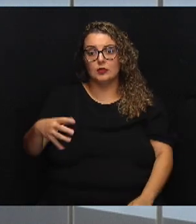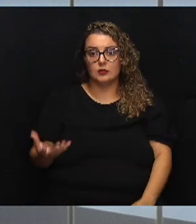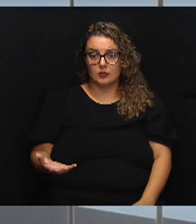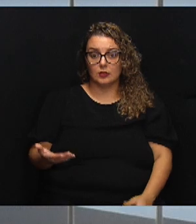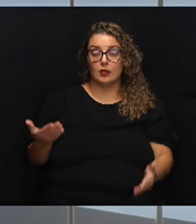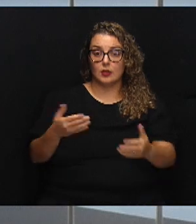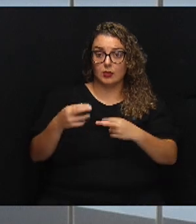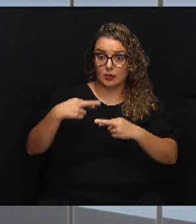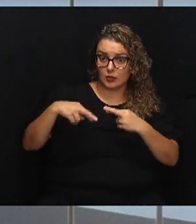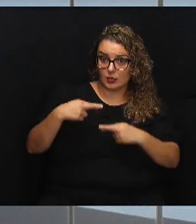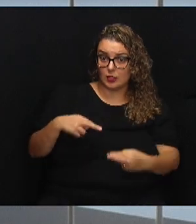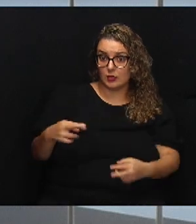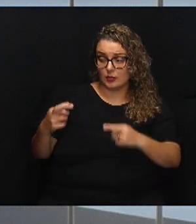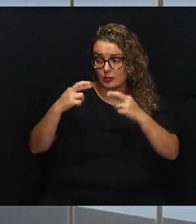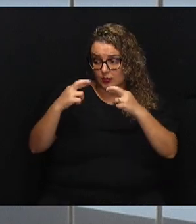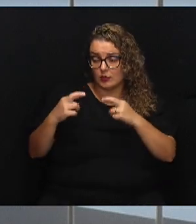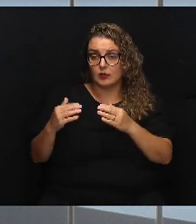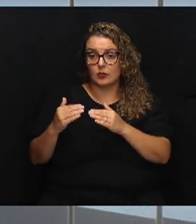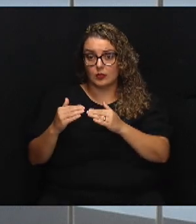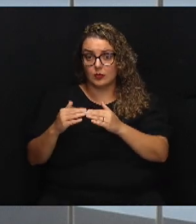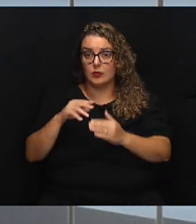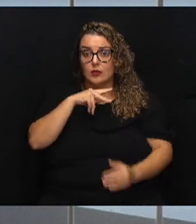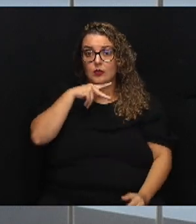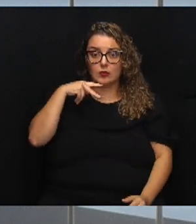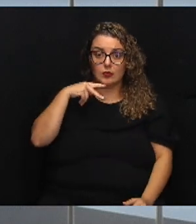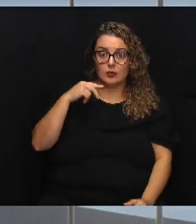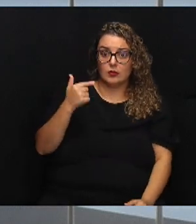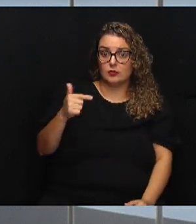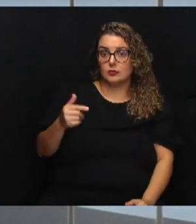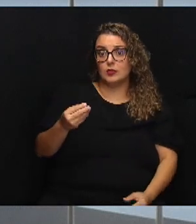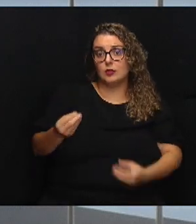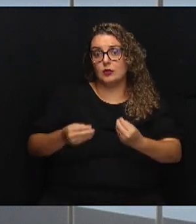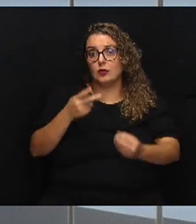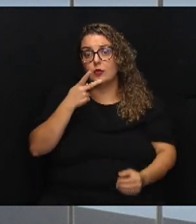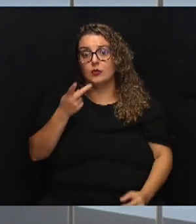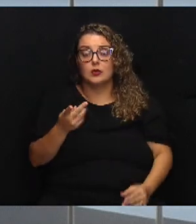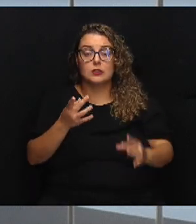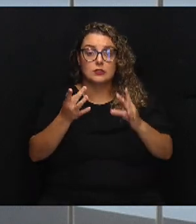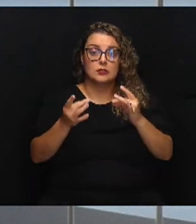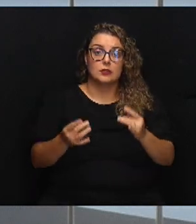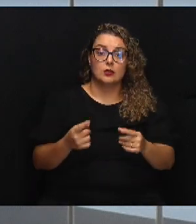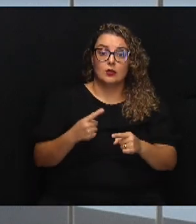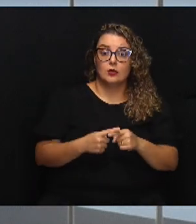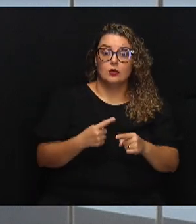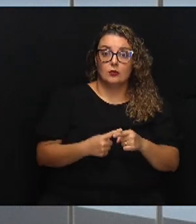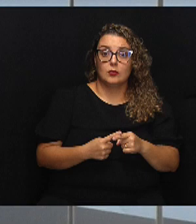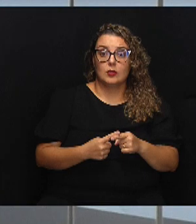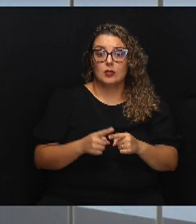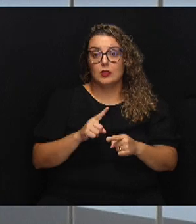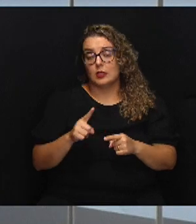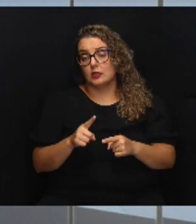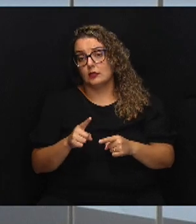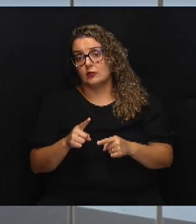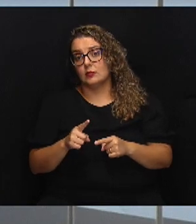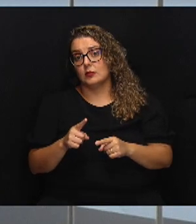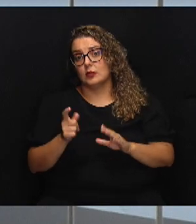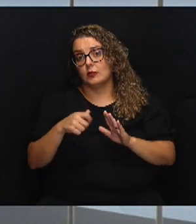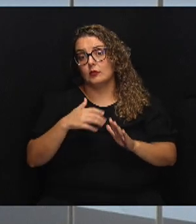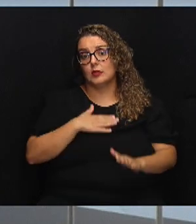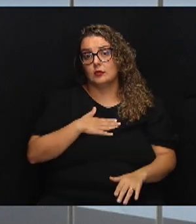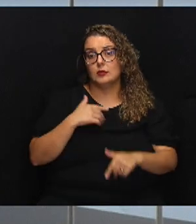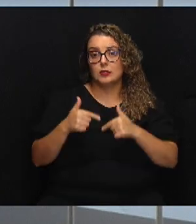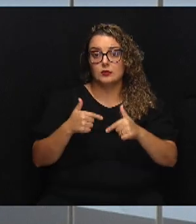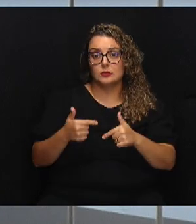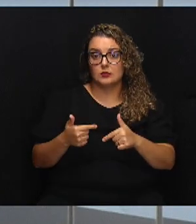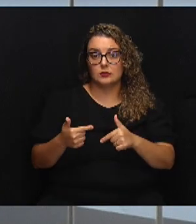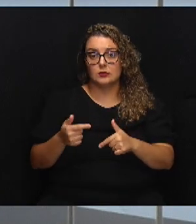quanto à fiscalização, eu concordo com o Permínio. Eu não tenho como falar assim detalhadamente porque não compete a mim esse trabalho. Eu